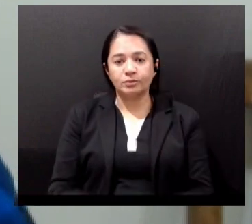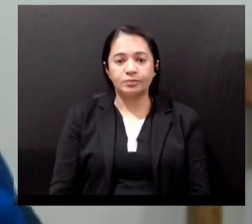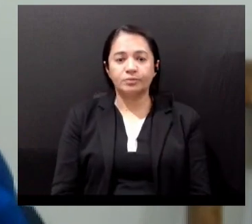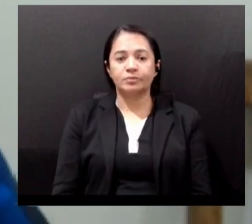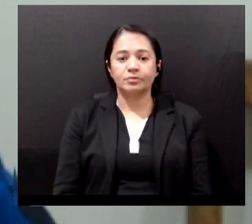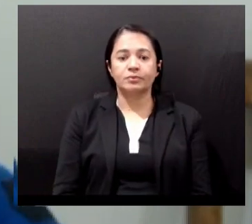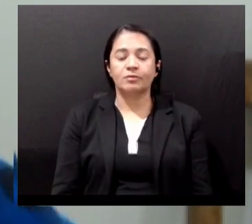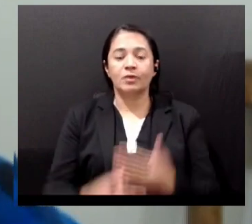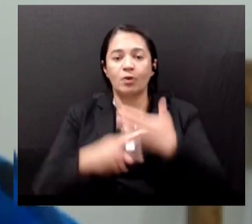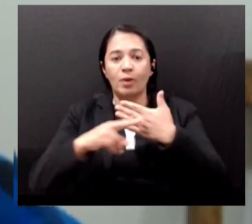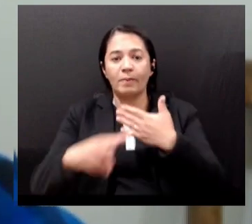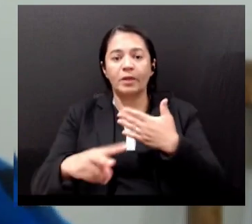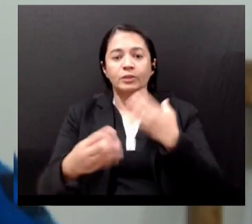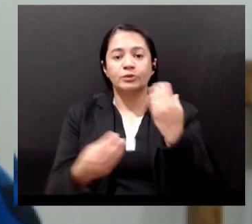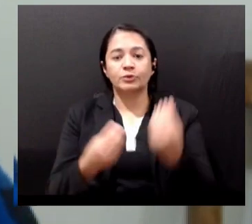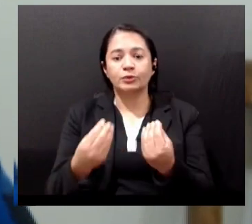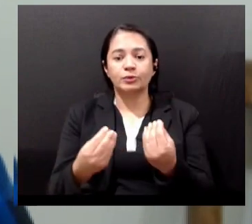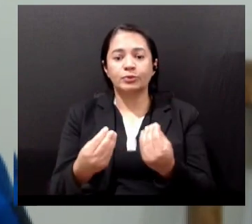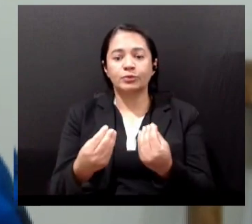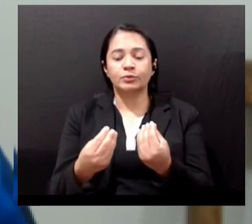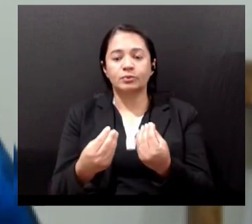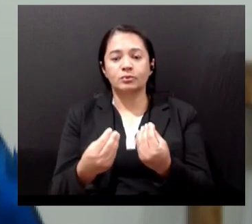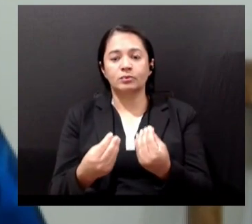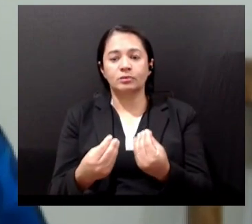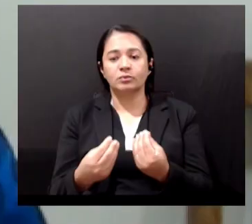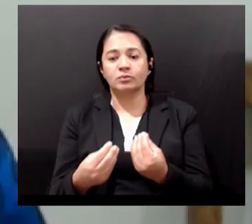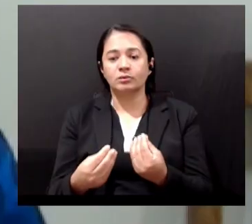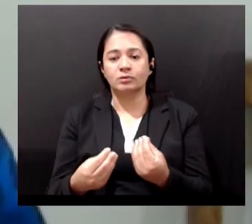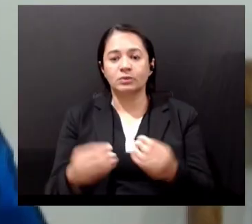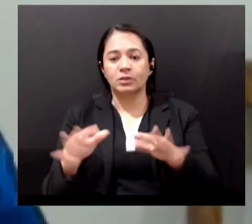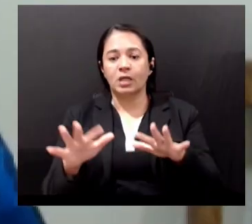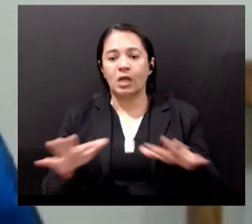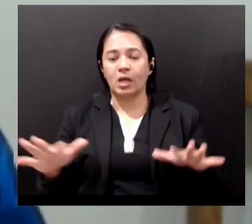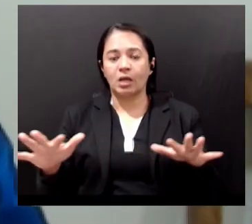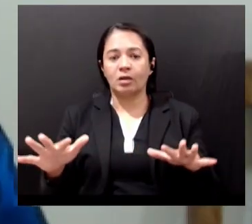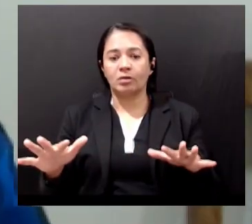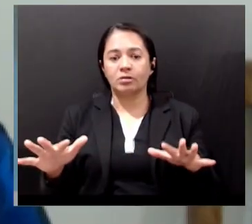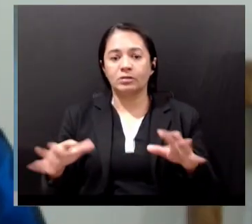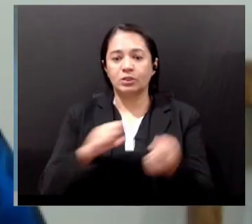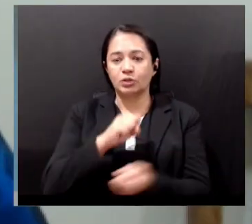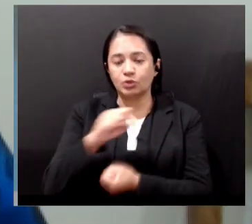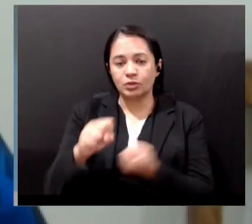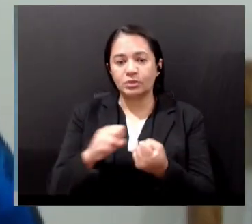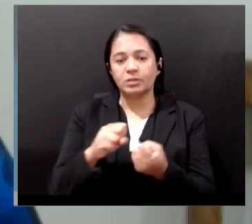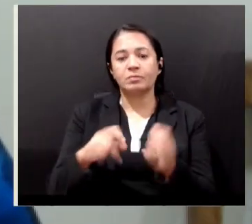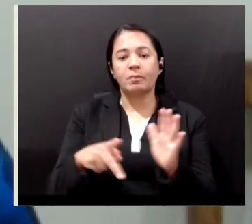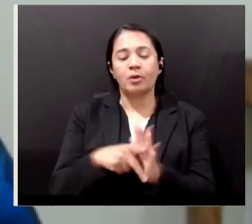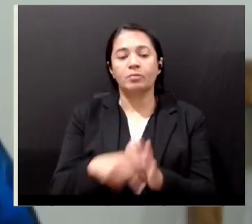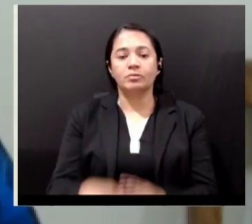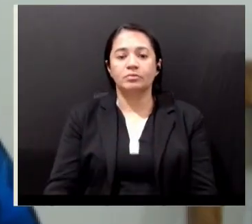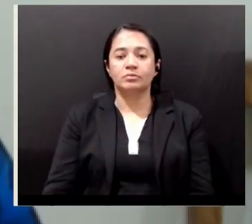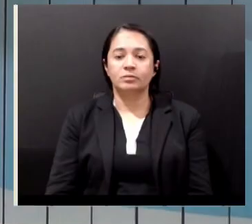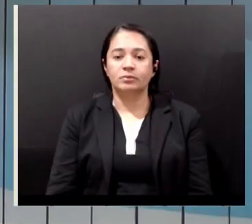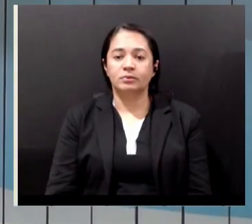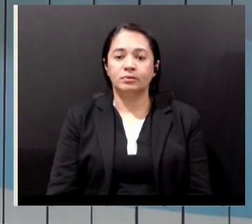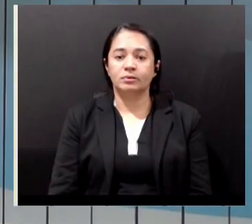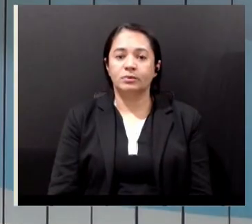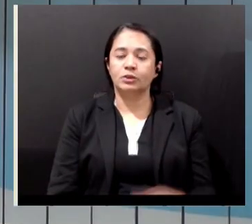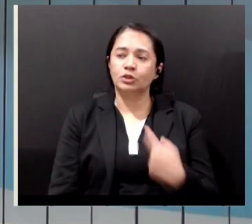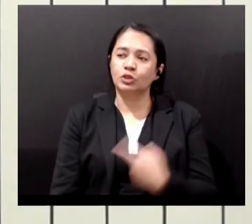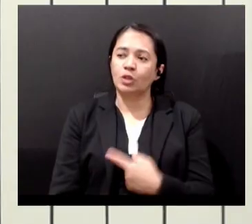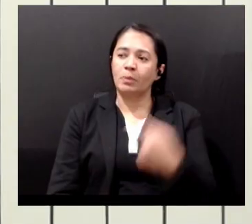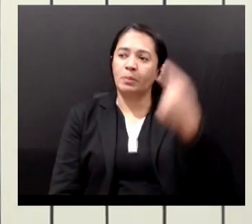tem impacto na questão ambiental, na sustentabilidade ambiental aí. Sim, quando a